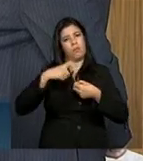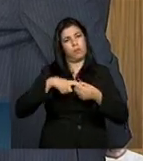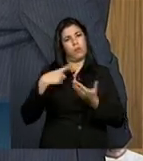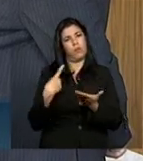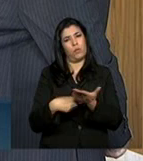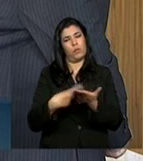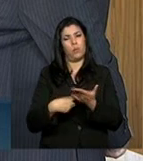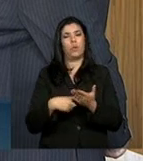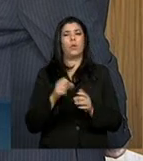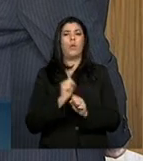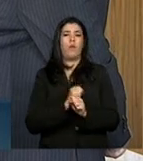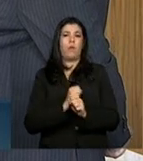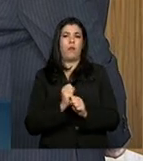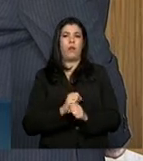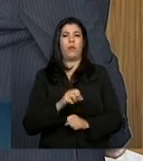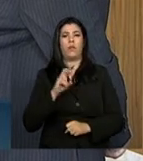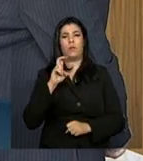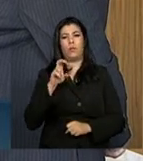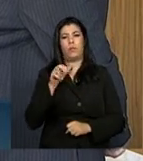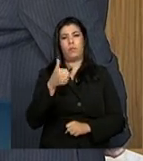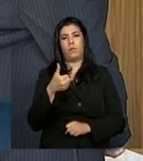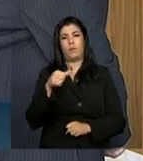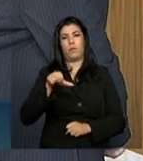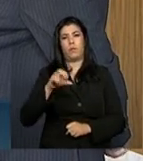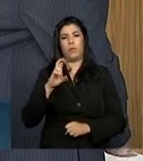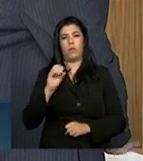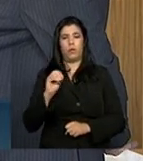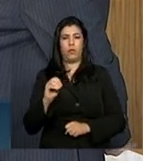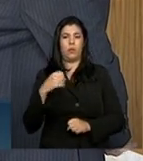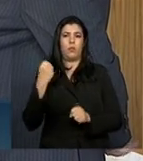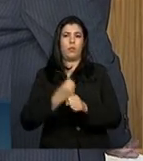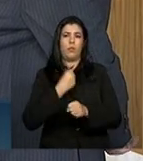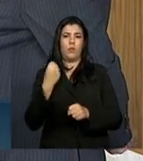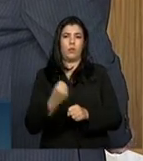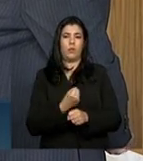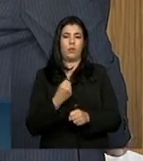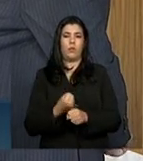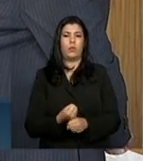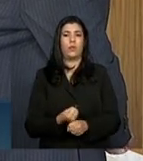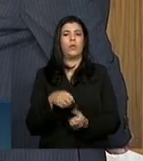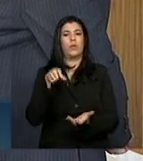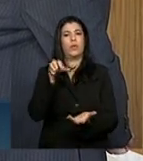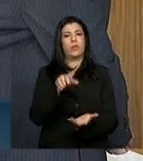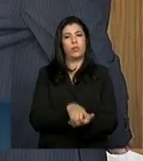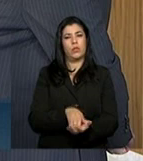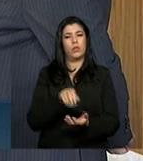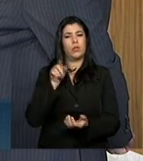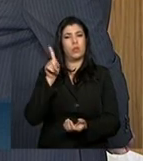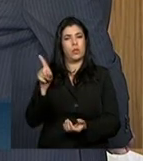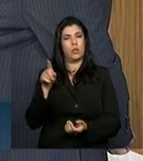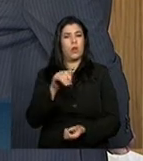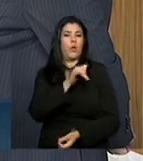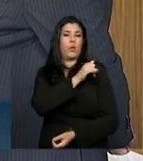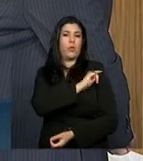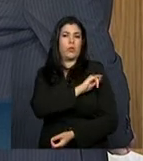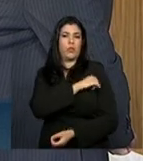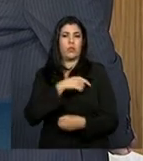restabelecidas na década de 50, com a construção da sede da Embaixada da Alemanha em Petrópolis, no Rio de